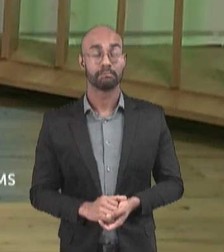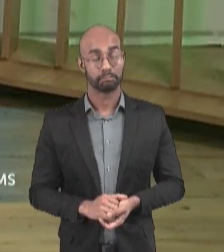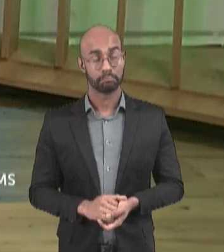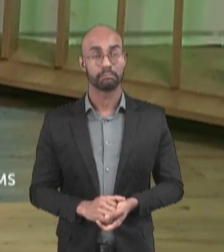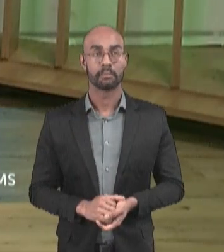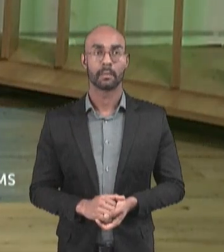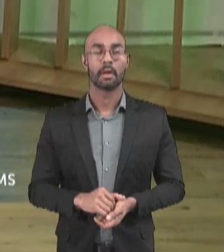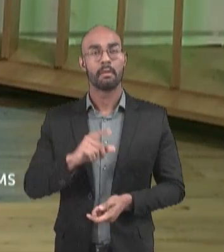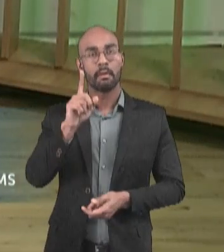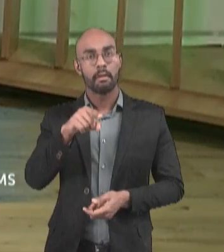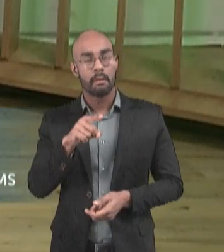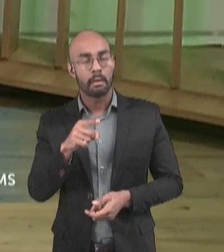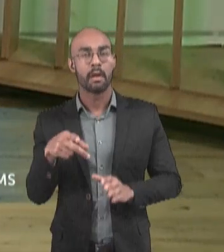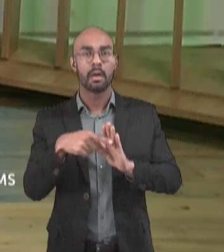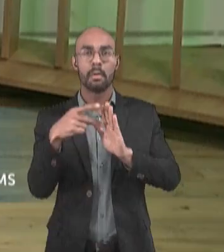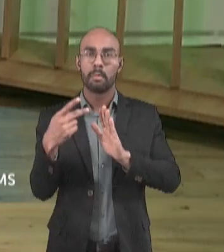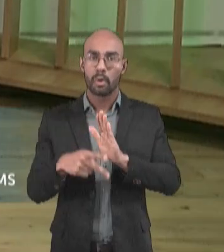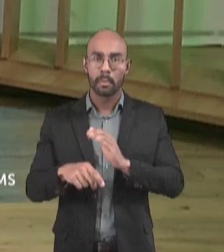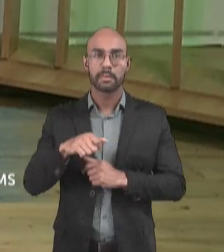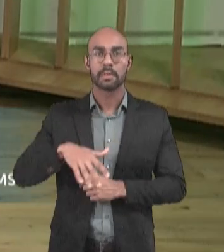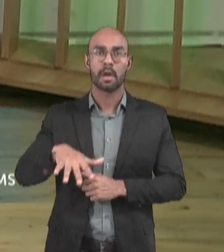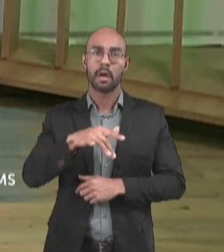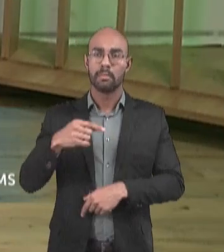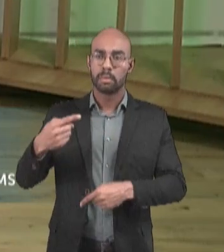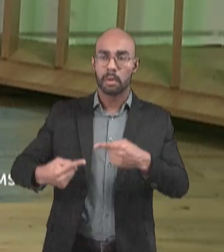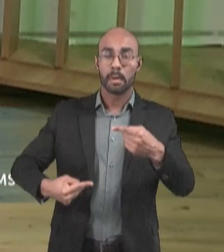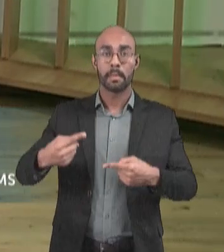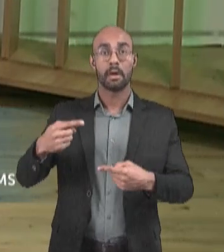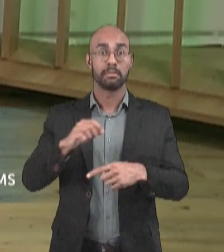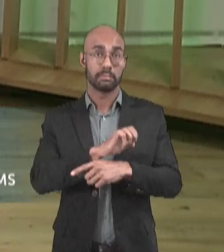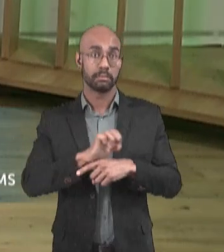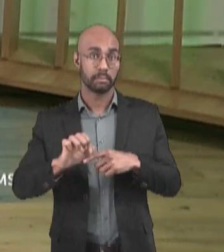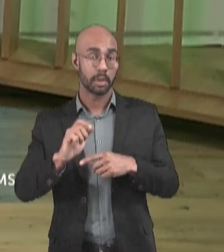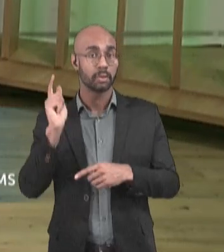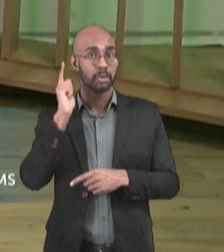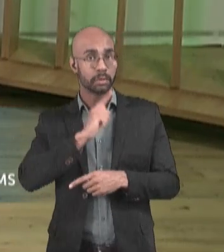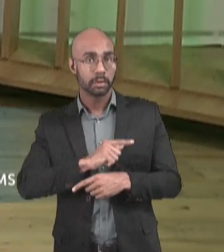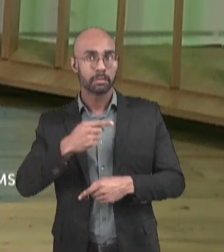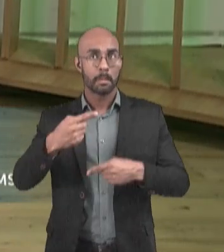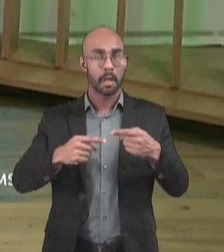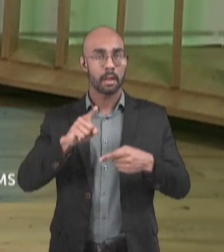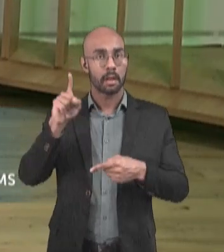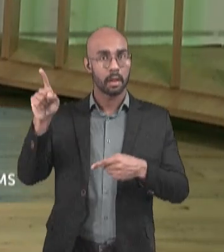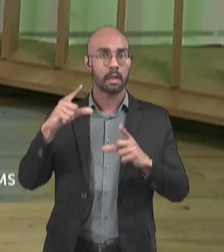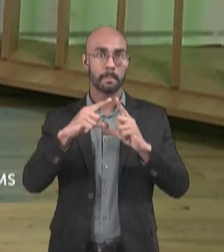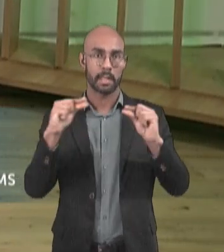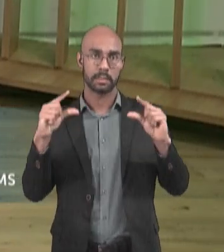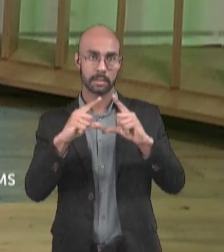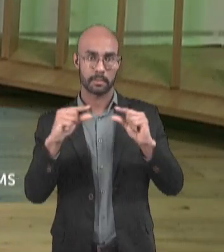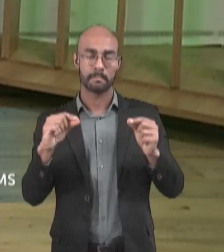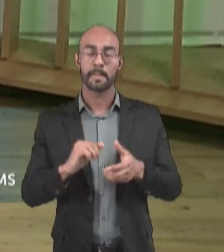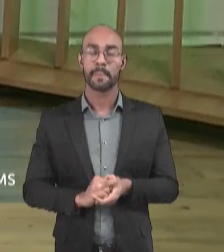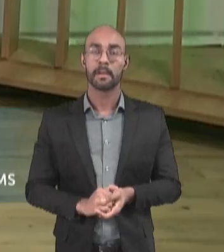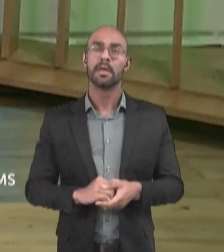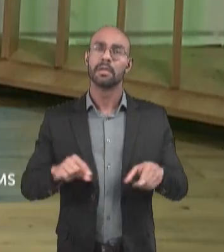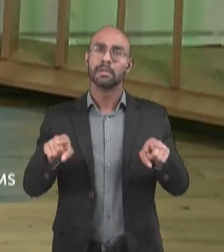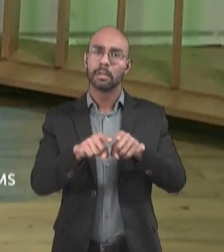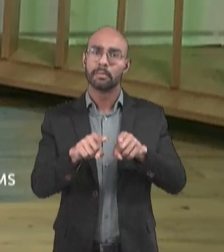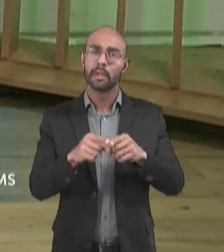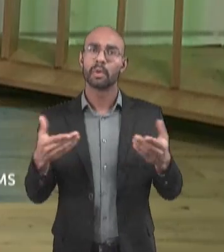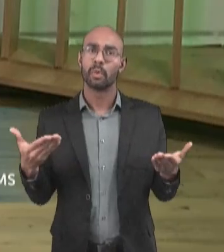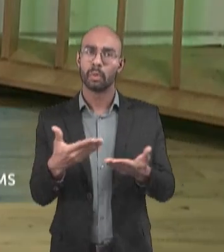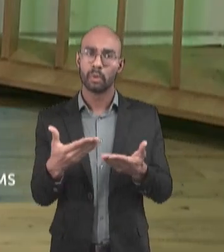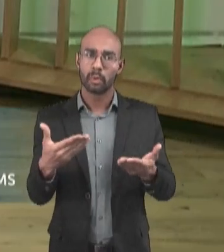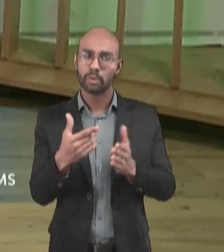Tá certo, é meio que uma discussão em âmbito estadual, né? Até para poder subsidiar o debate lá em Brasília. Isso. Além desse destaque, hoje o site